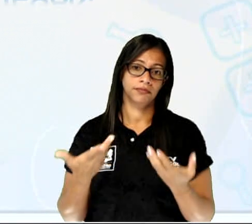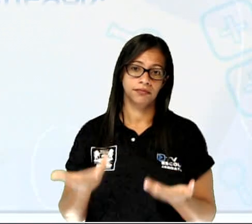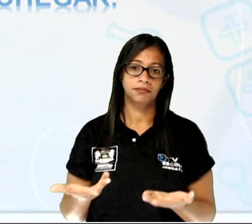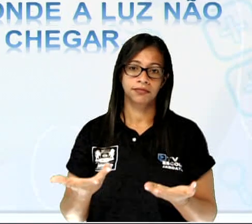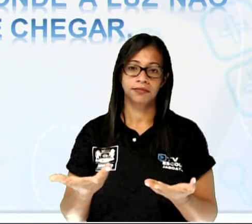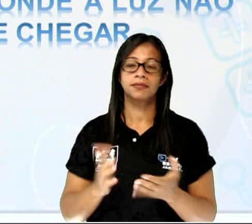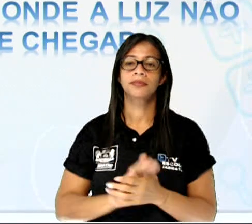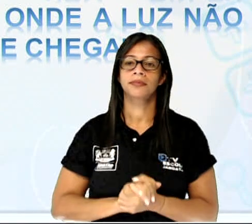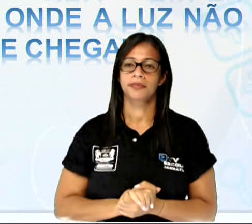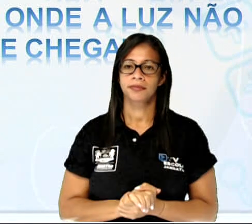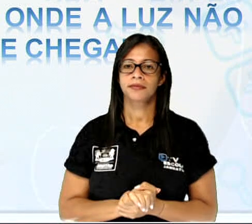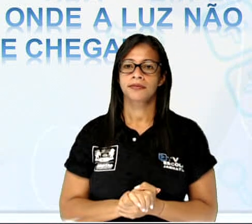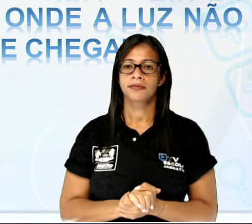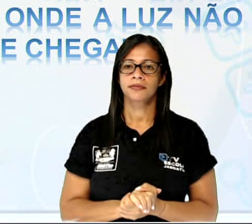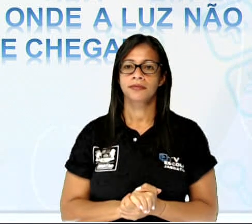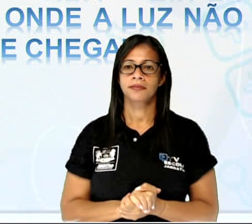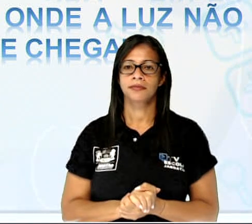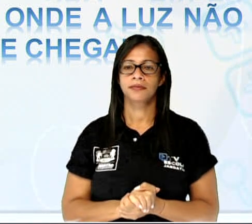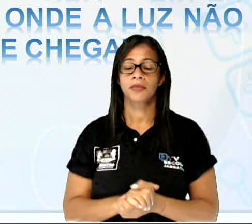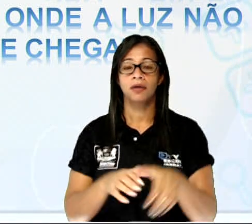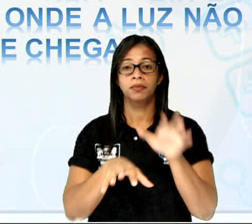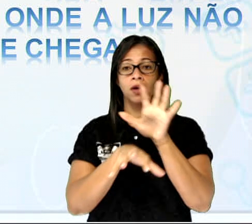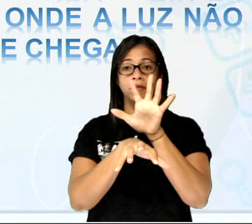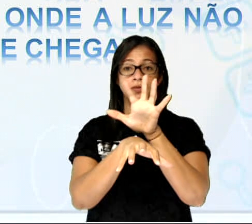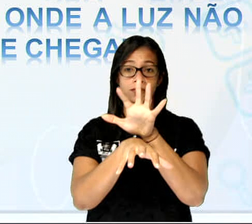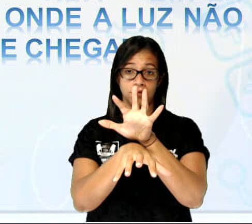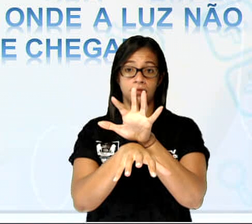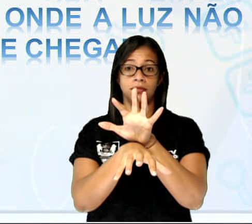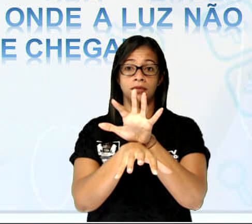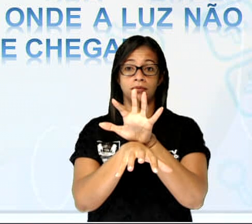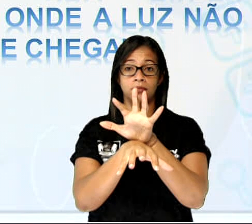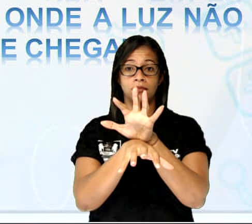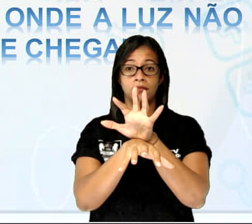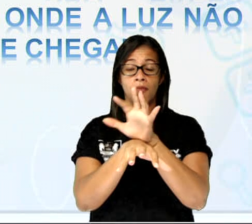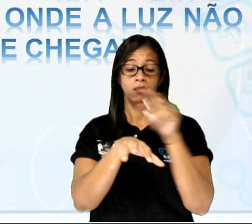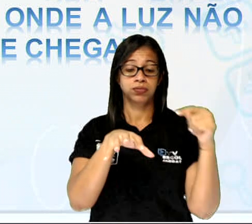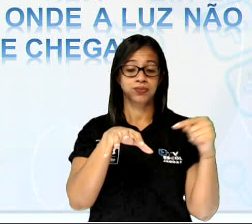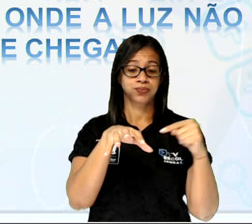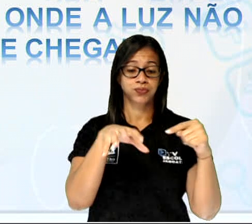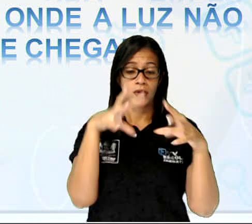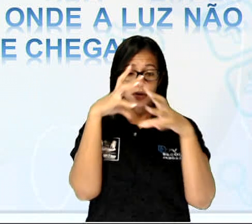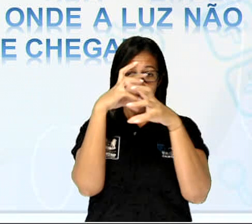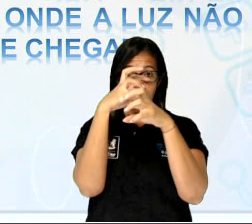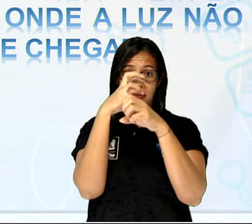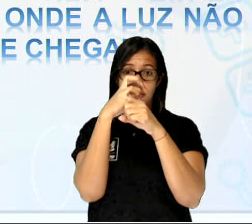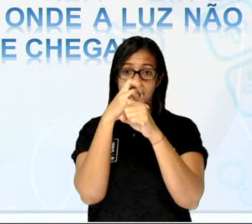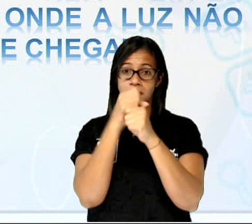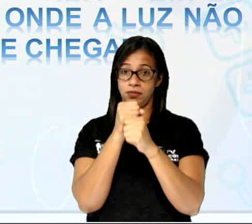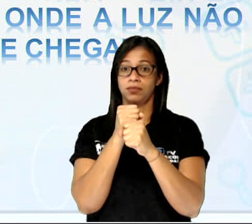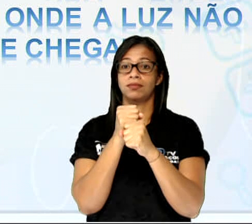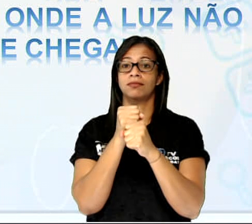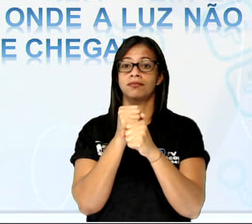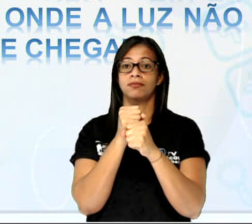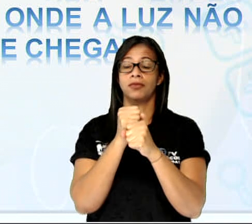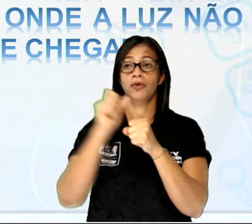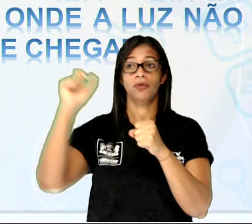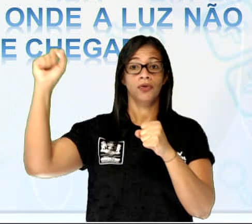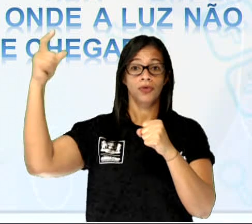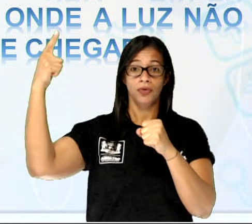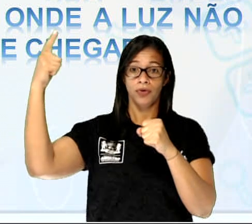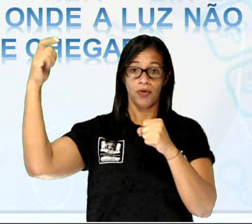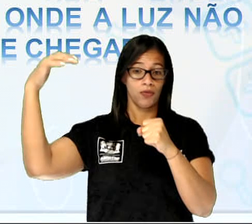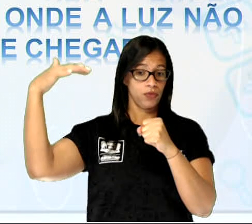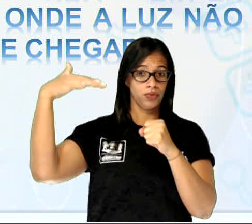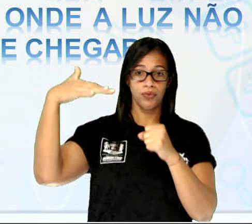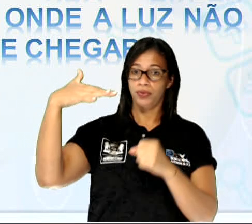imagem. A sombra são áreas escuras, onde a luz não consegue chegar.